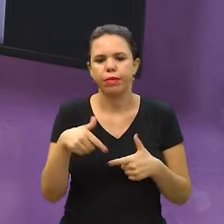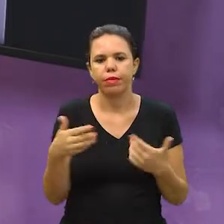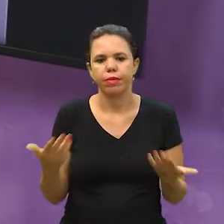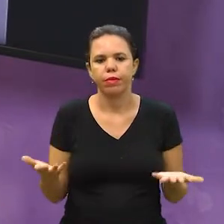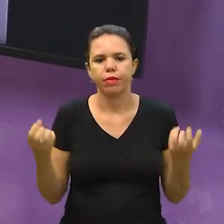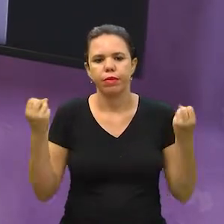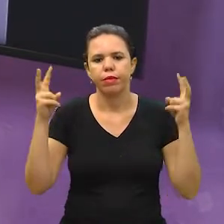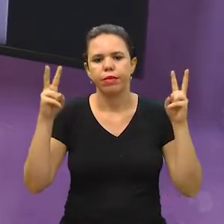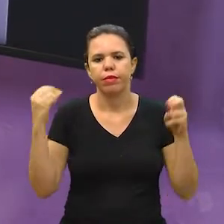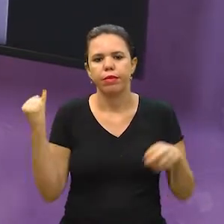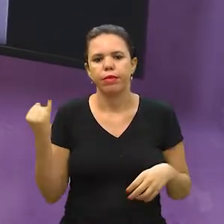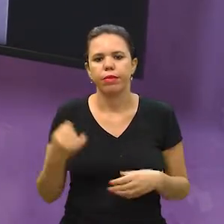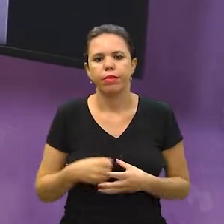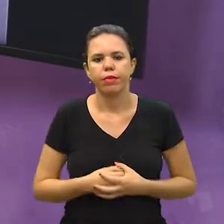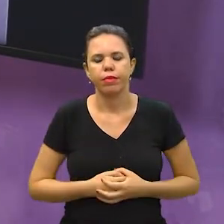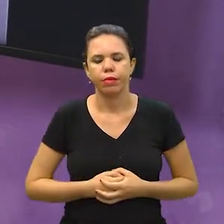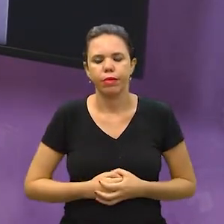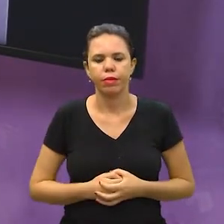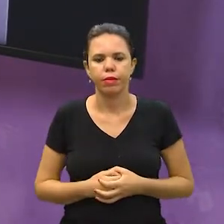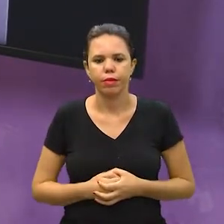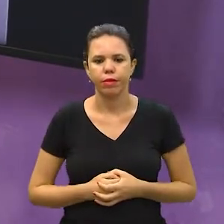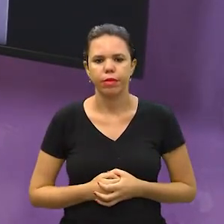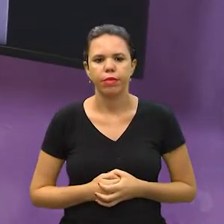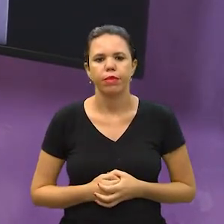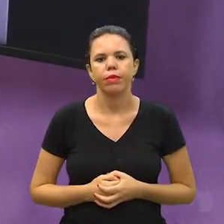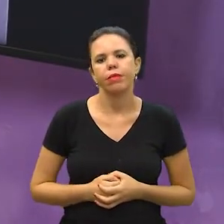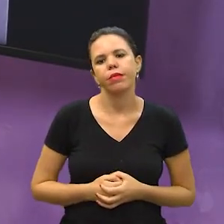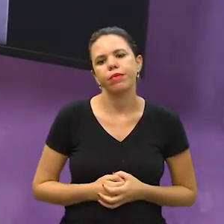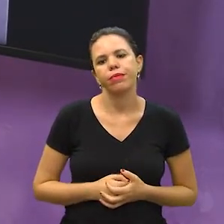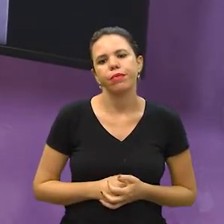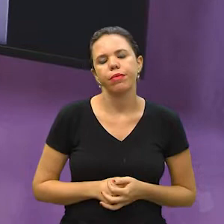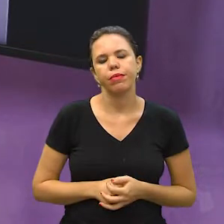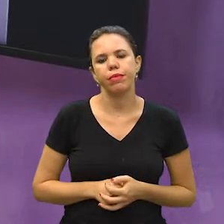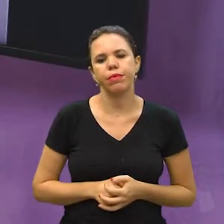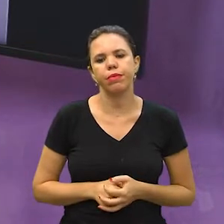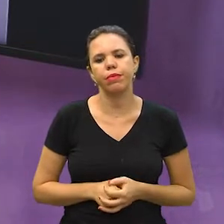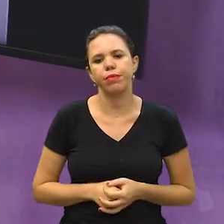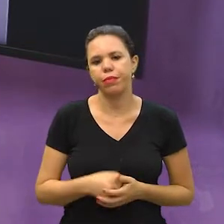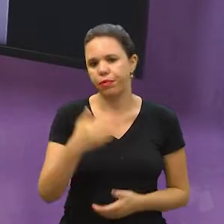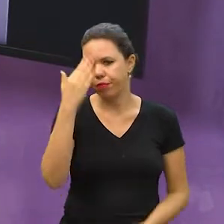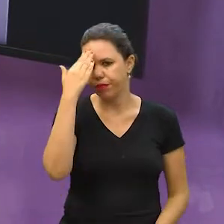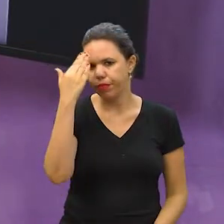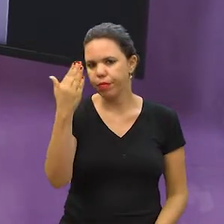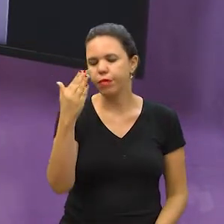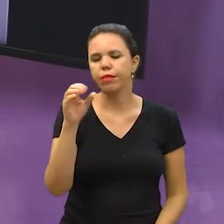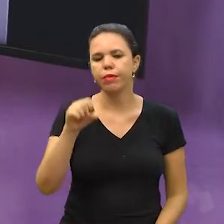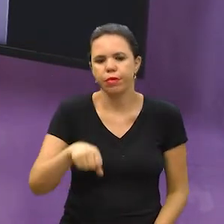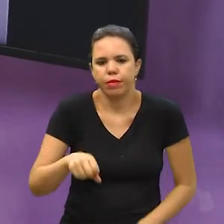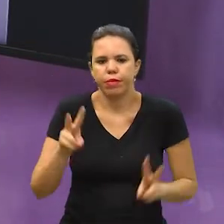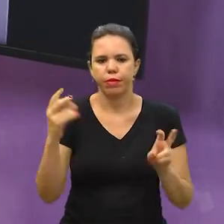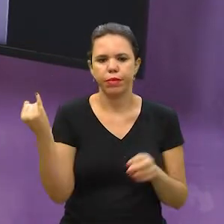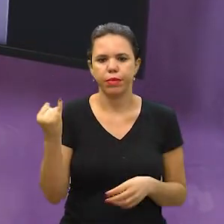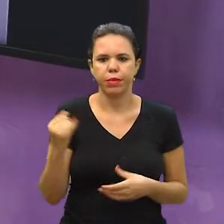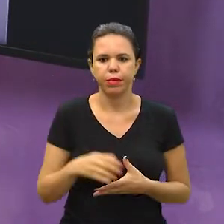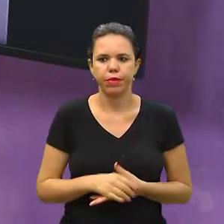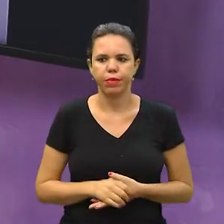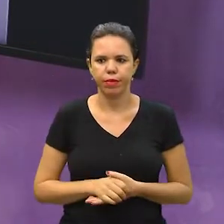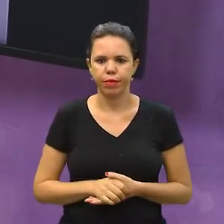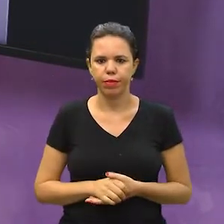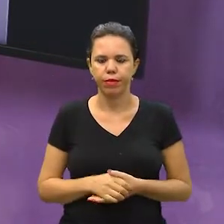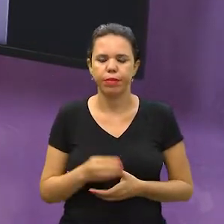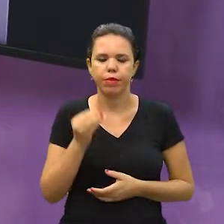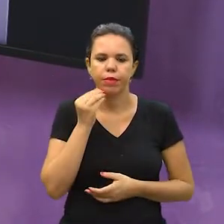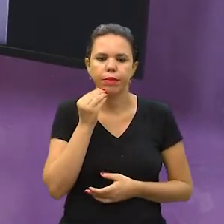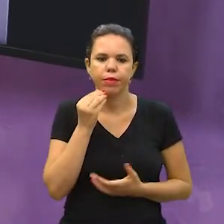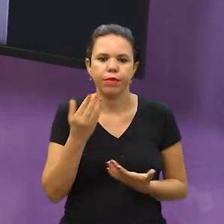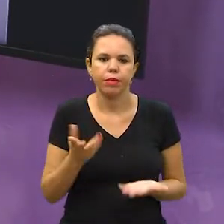mas para falar sobre esse tema tão importante aqui para o nosso público. Eu que agradeço, sim, é um tema muito importante, eu agradeço